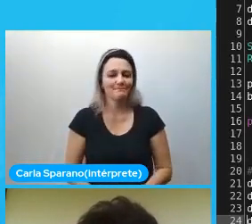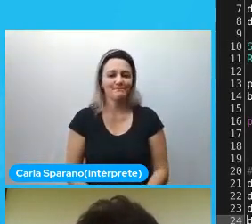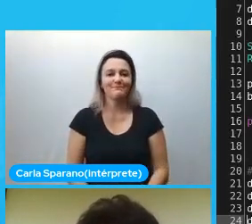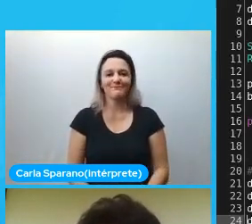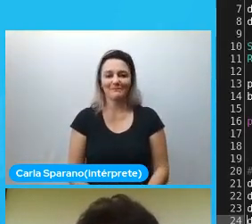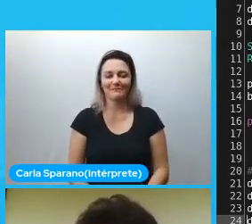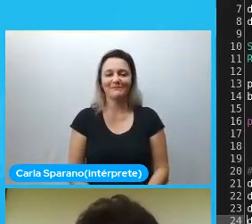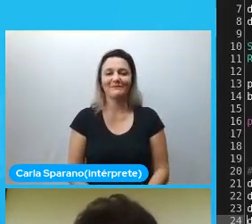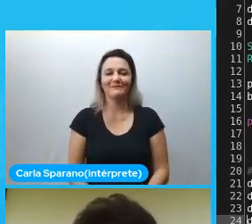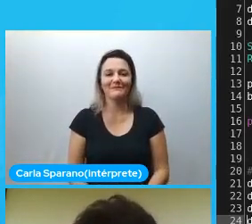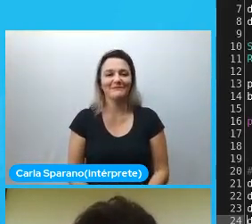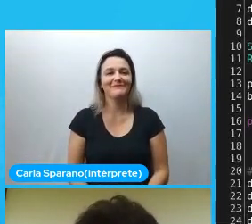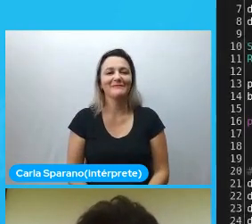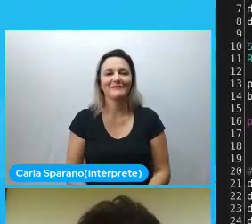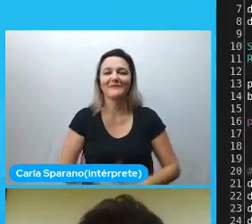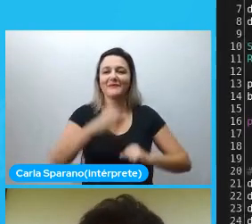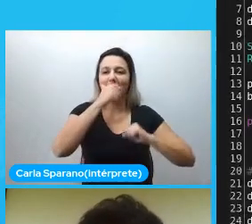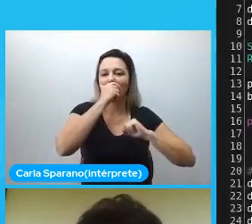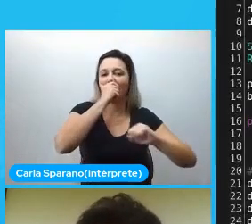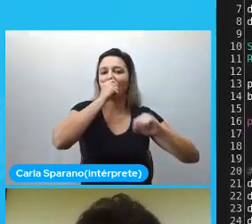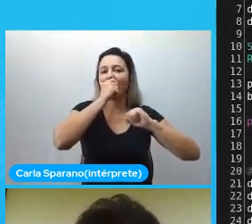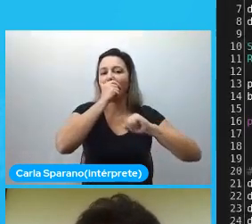Vou botar aqui no zero.